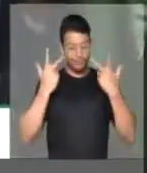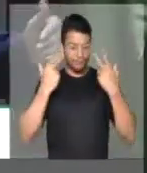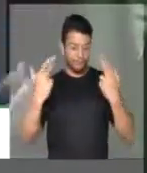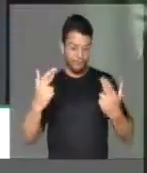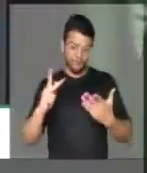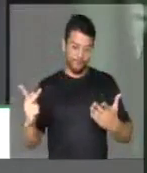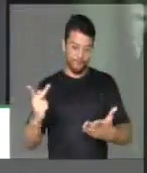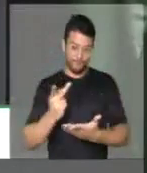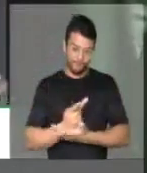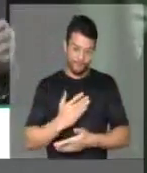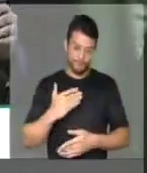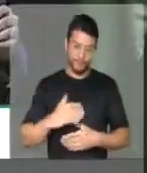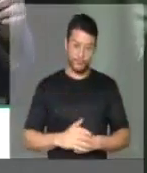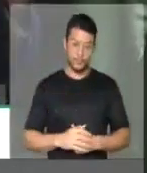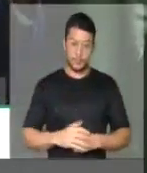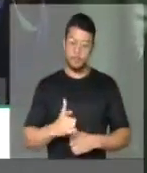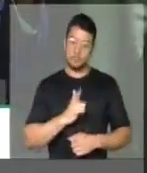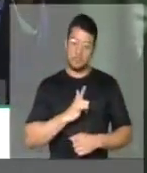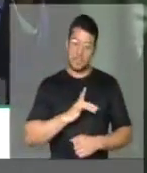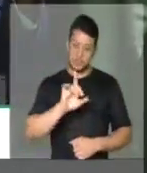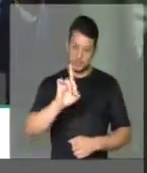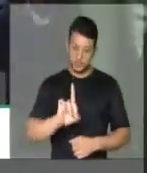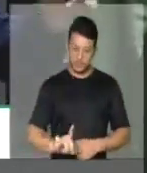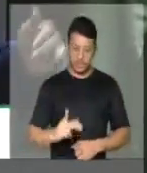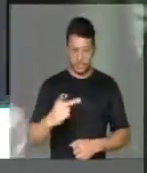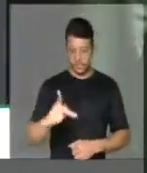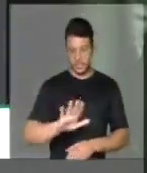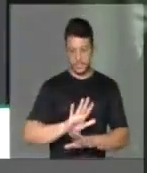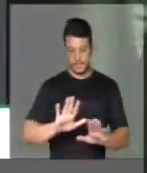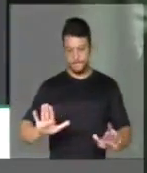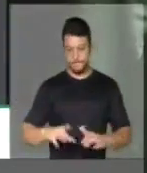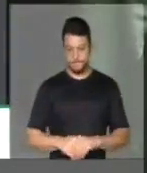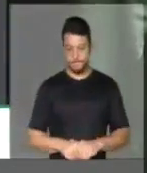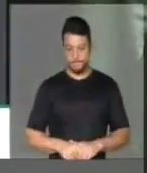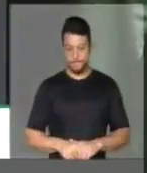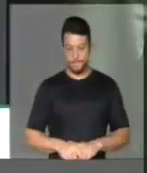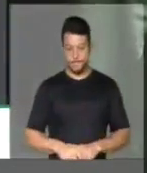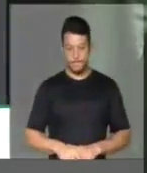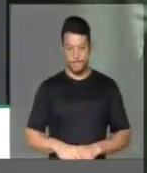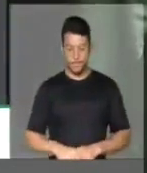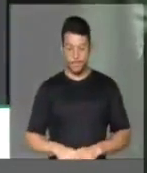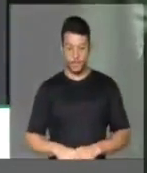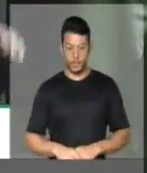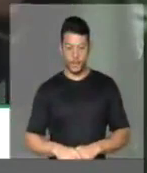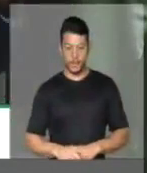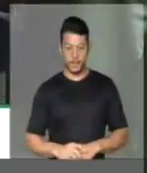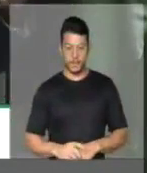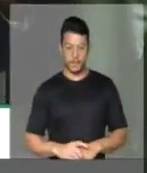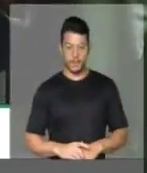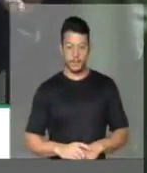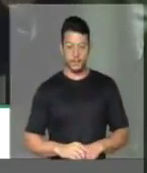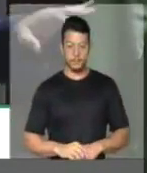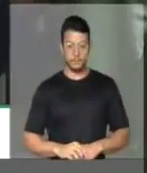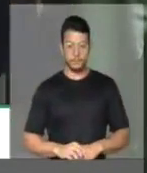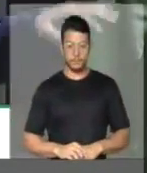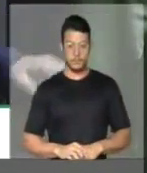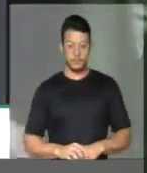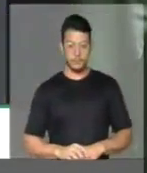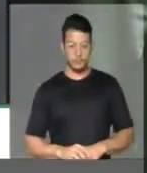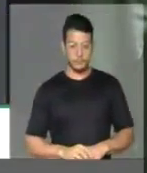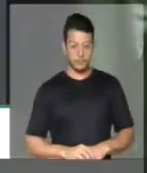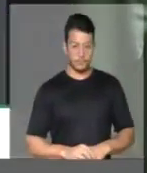do processo democrático que eles têm o direito de fazer isso de ampliar o seu entendimento sobre a matéria